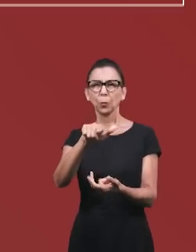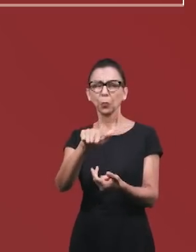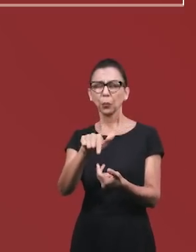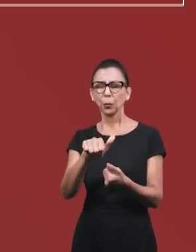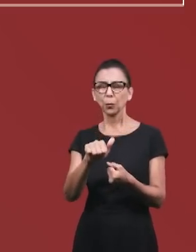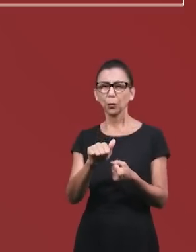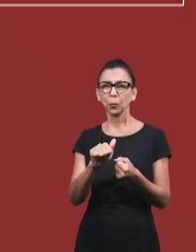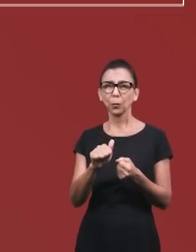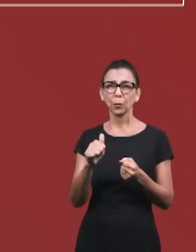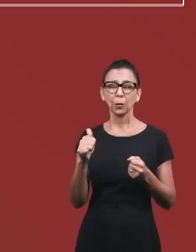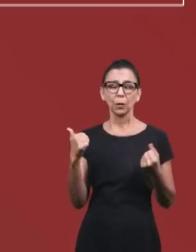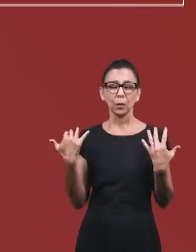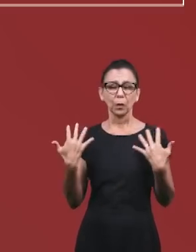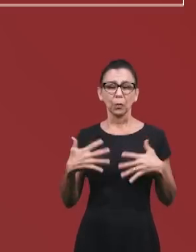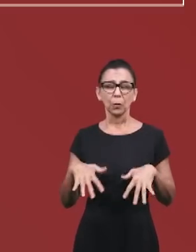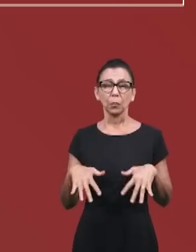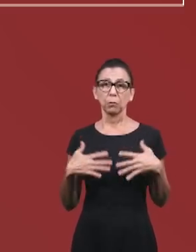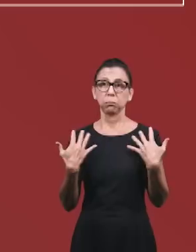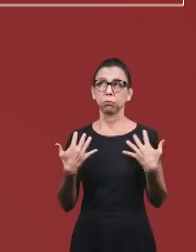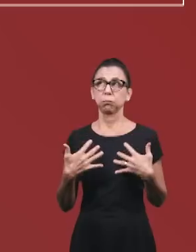Meus temores e